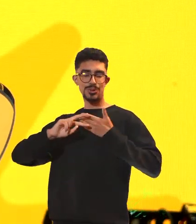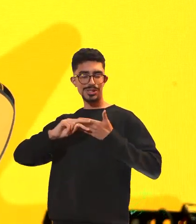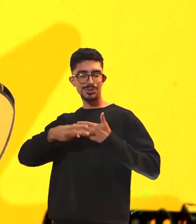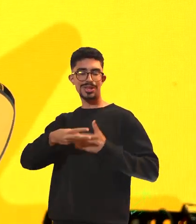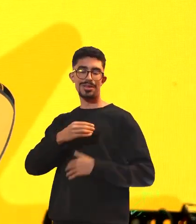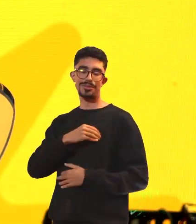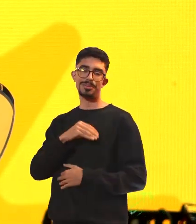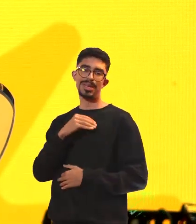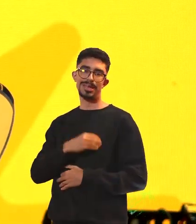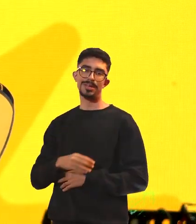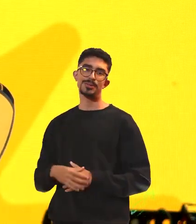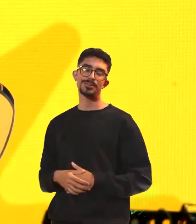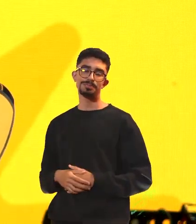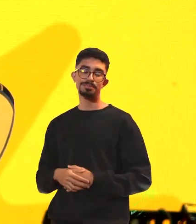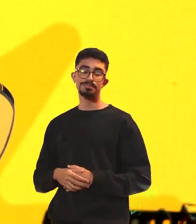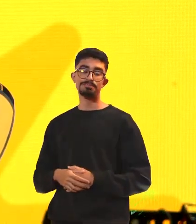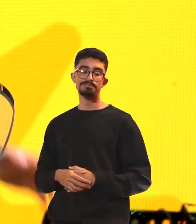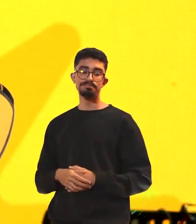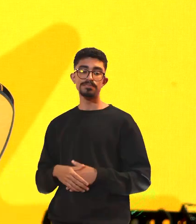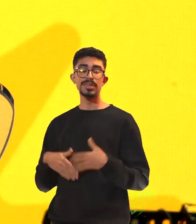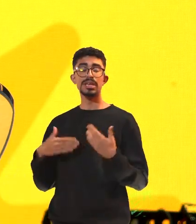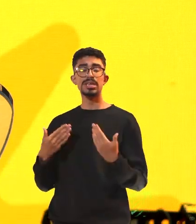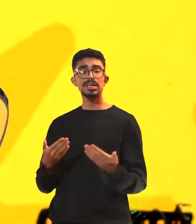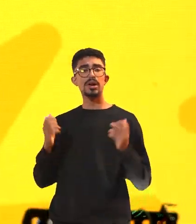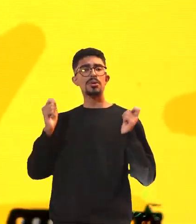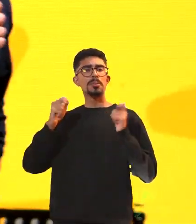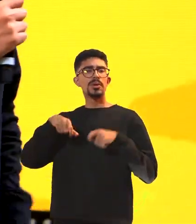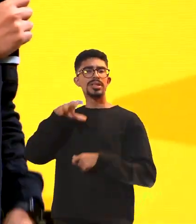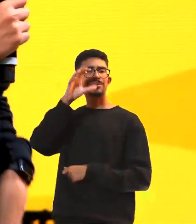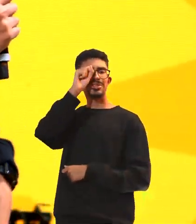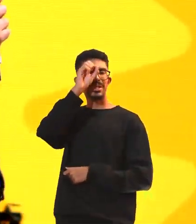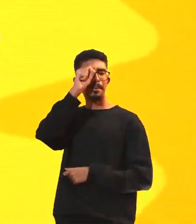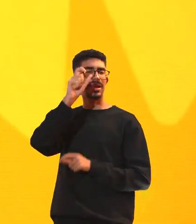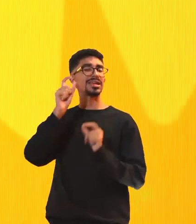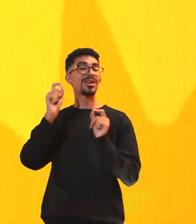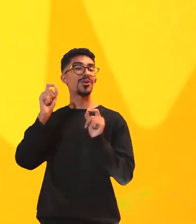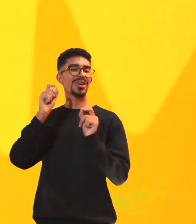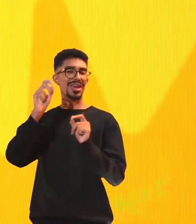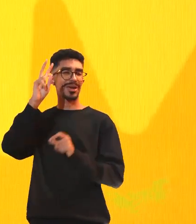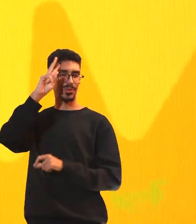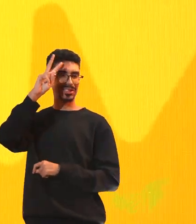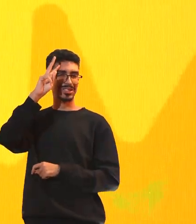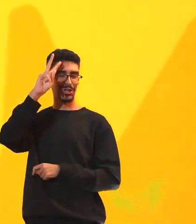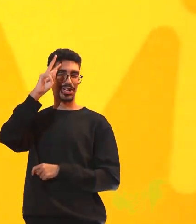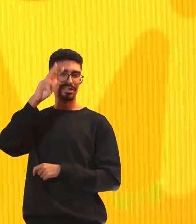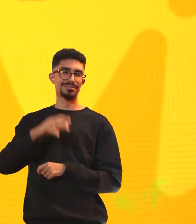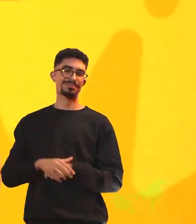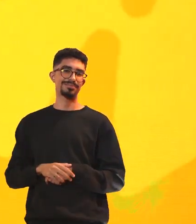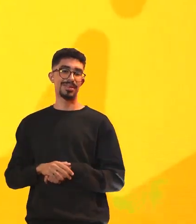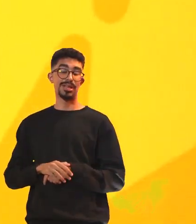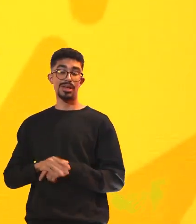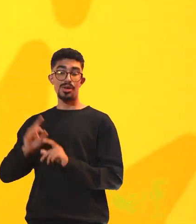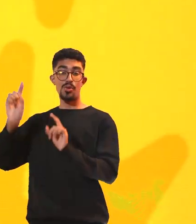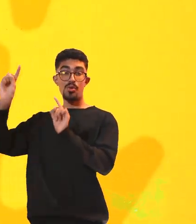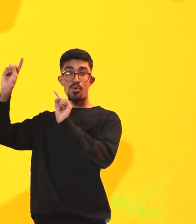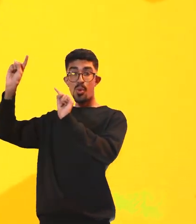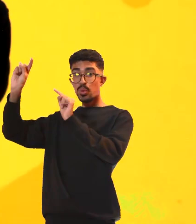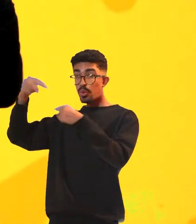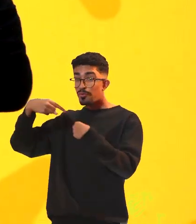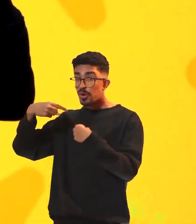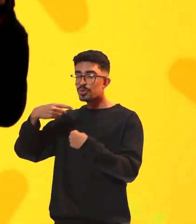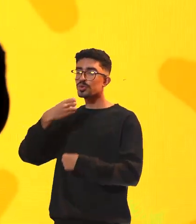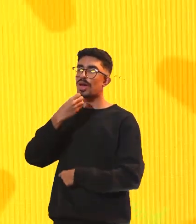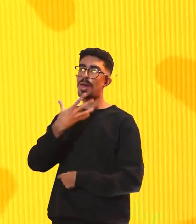Mas, aqui temos uma lição. O confronto faz bem. O confronto pode